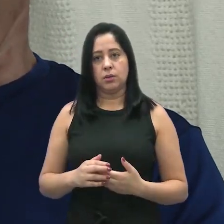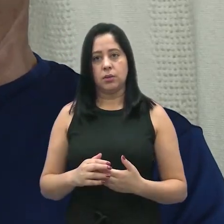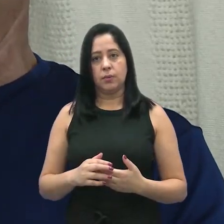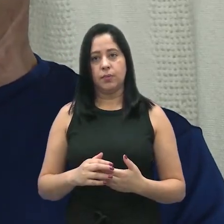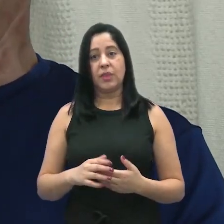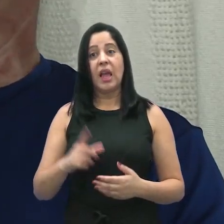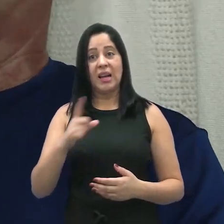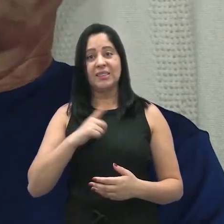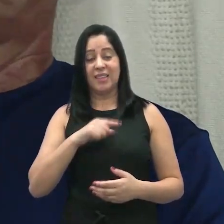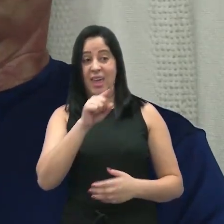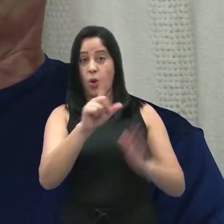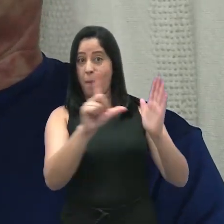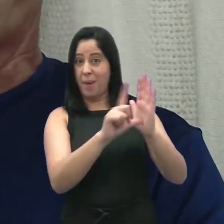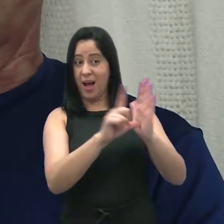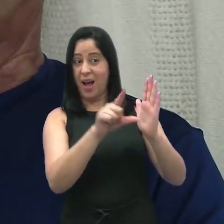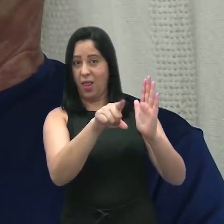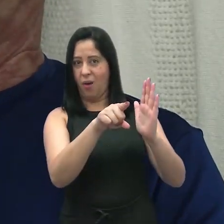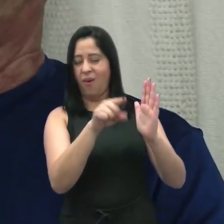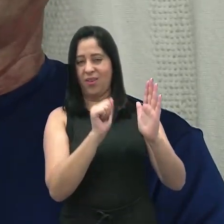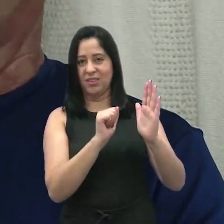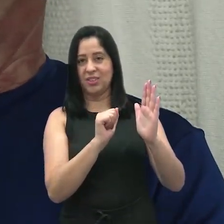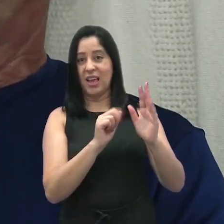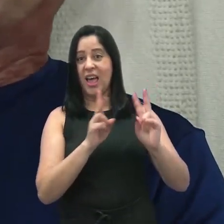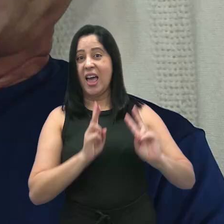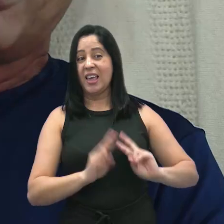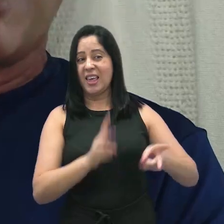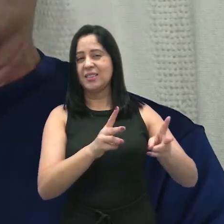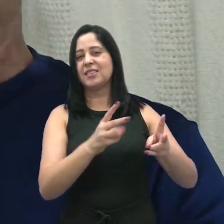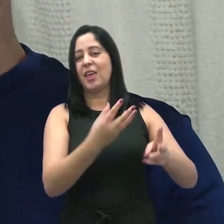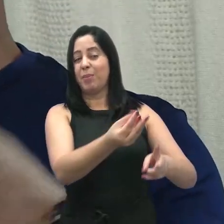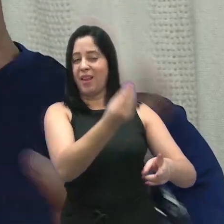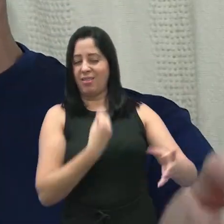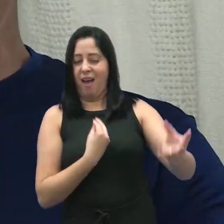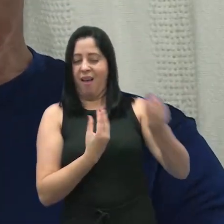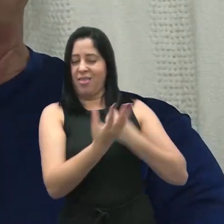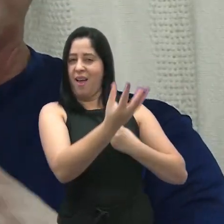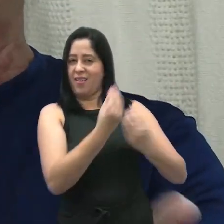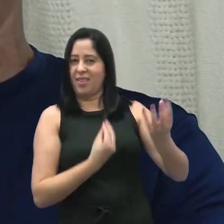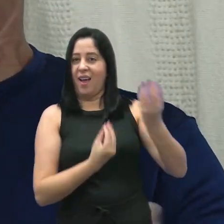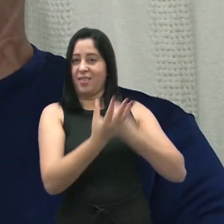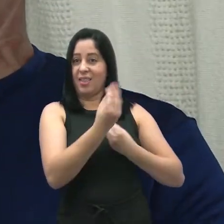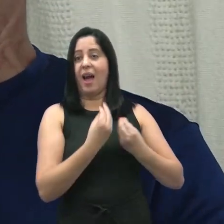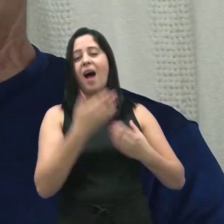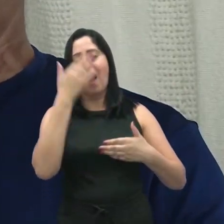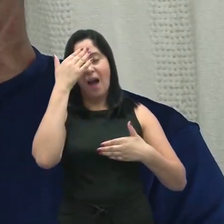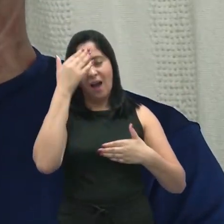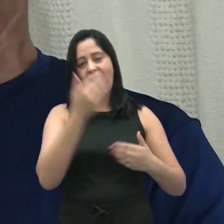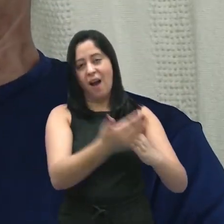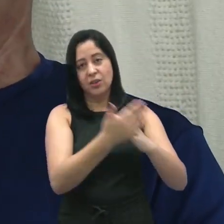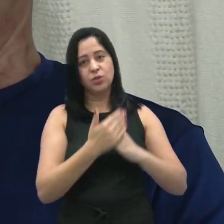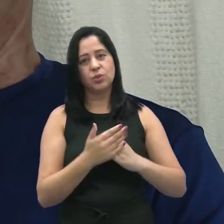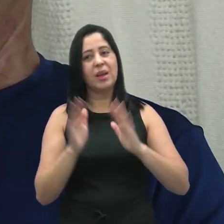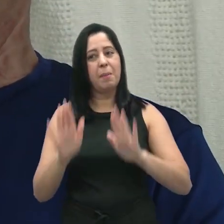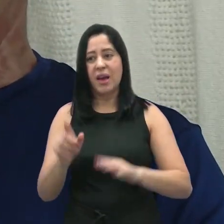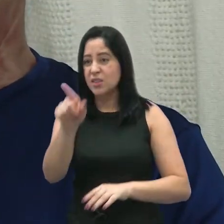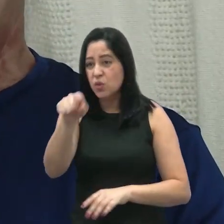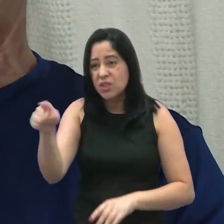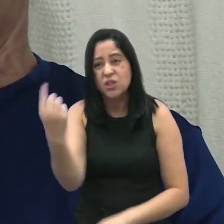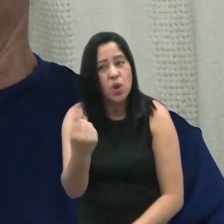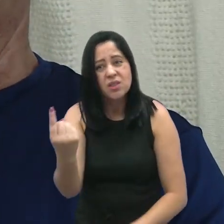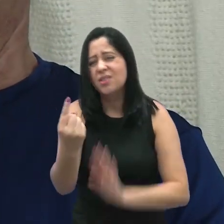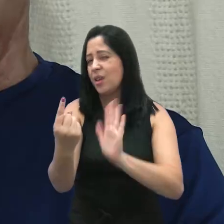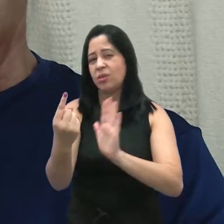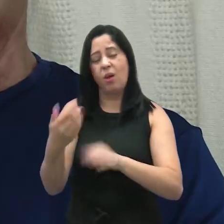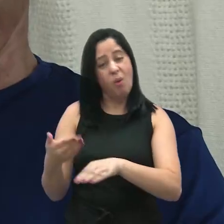gente recebe muita doação, temos um brechó aqui também que recebe coisas, comercializa e é do jeito que a gente vive, mas não